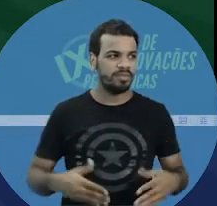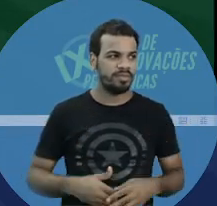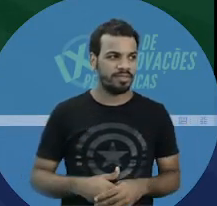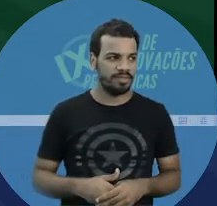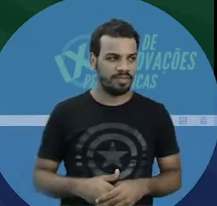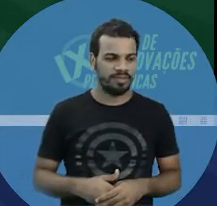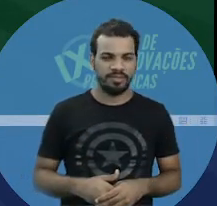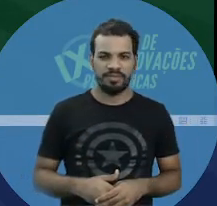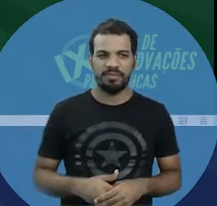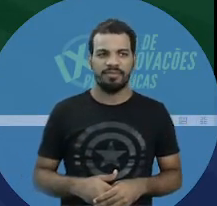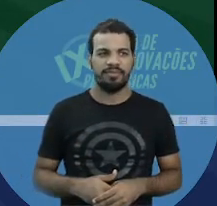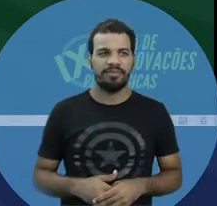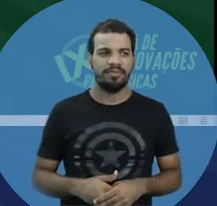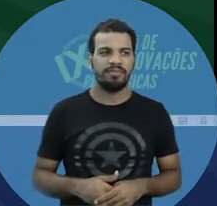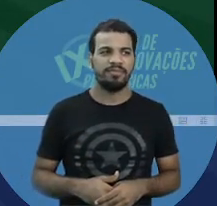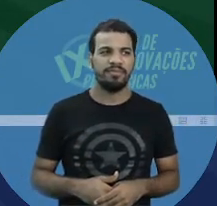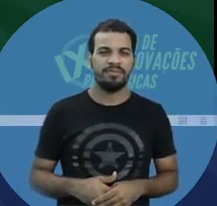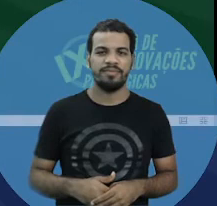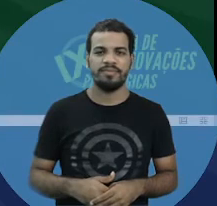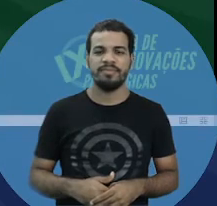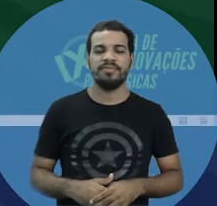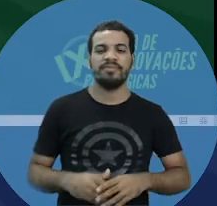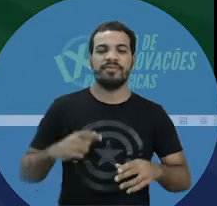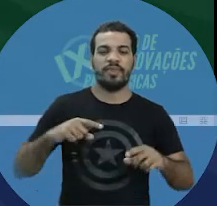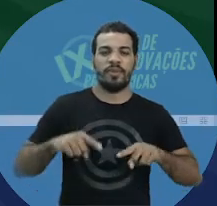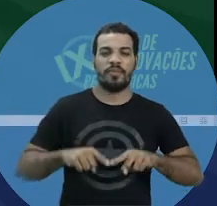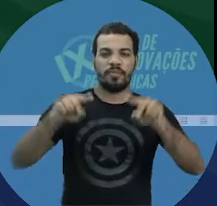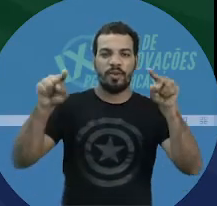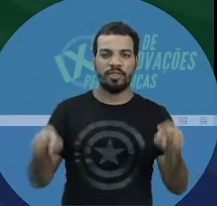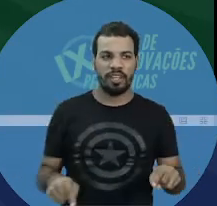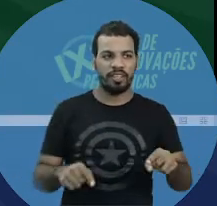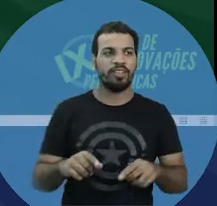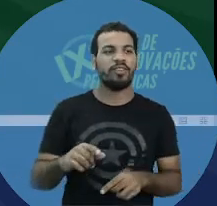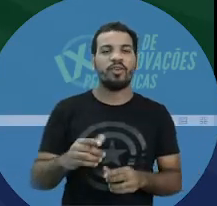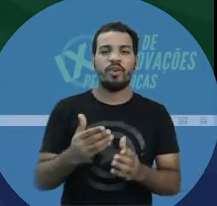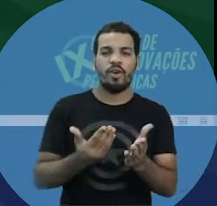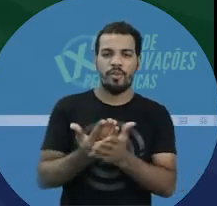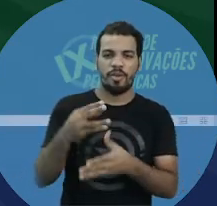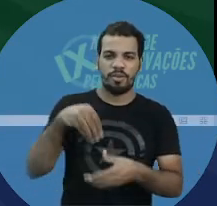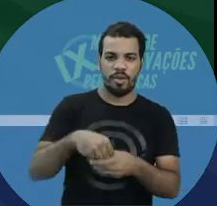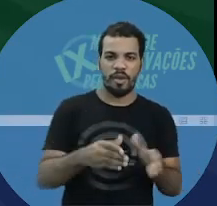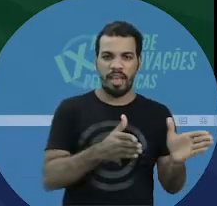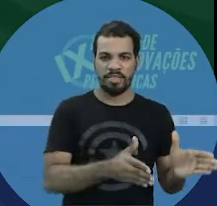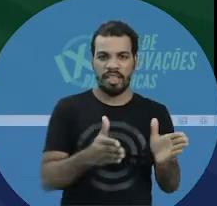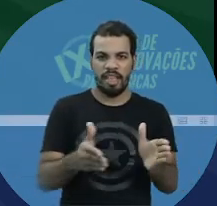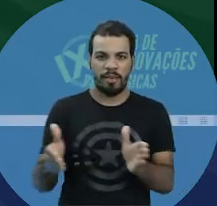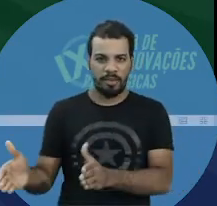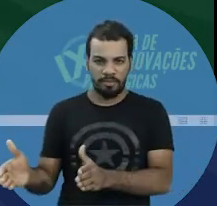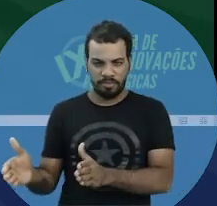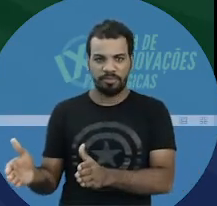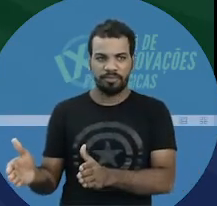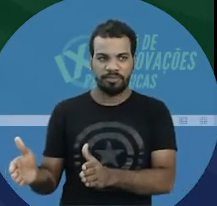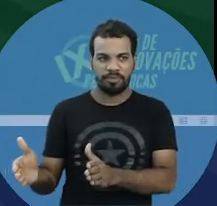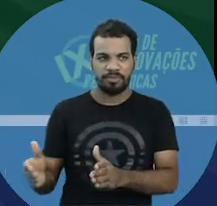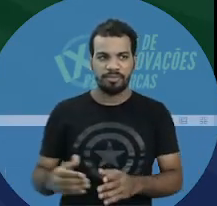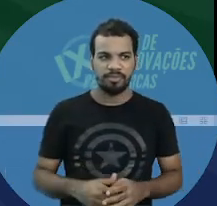E dentro desse projeto, nós começamos a fazer por etapas.